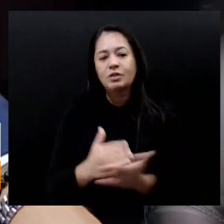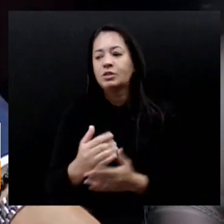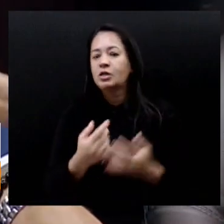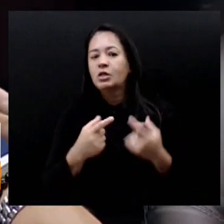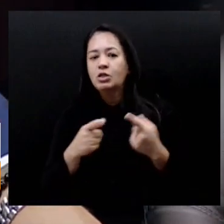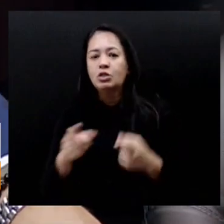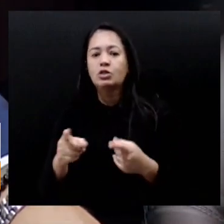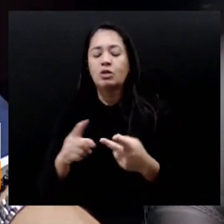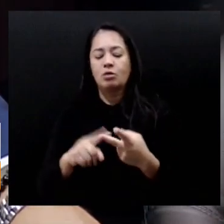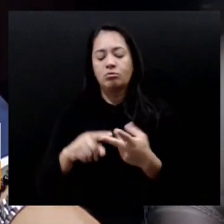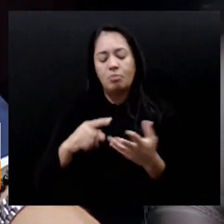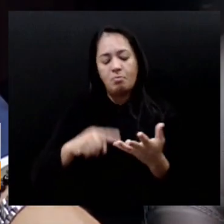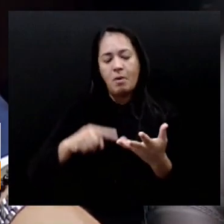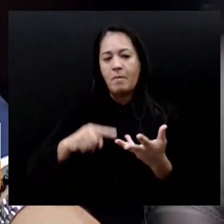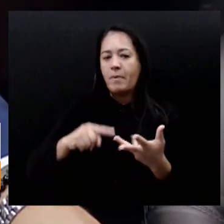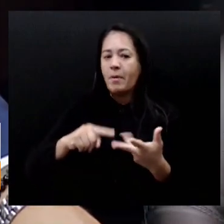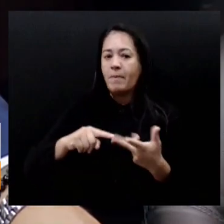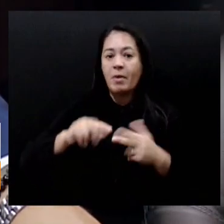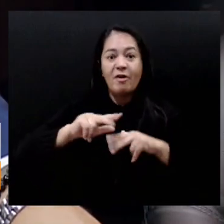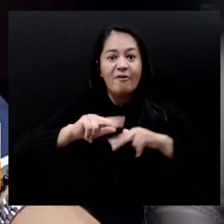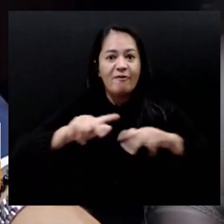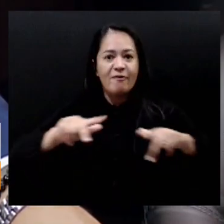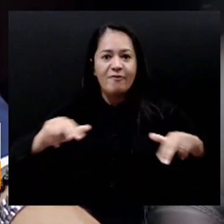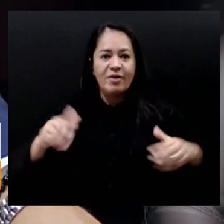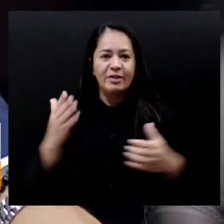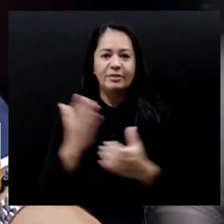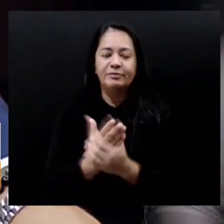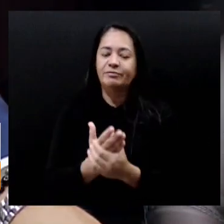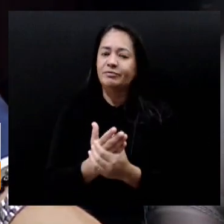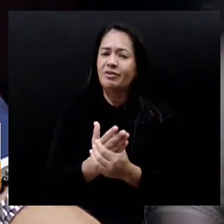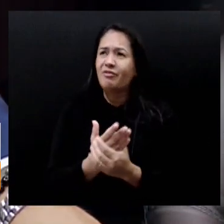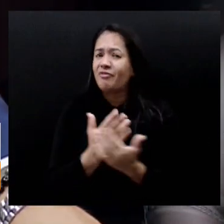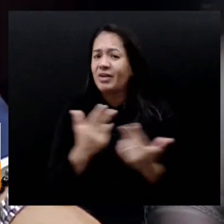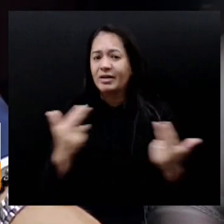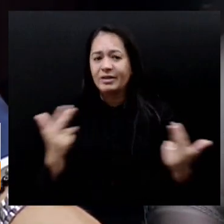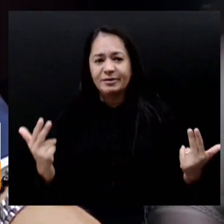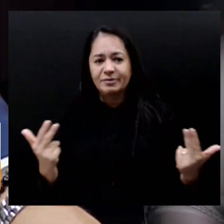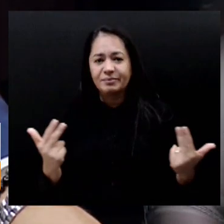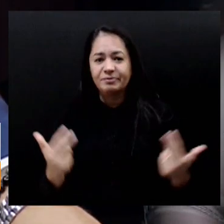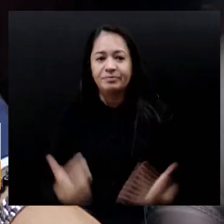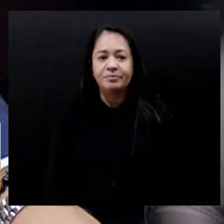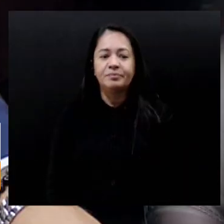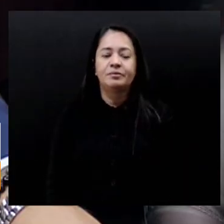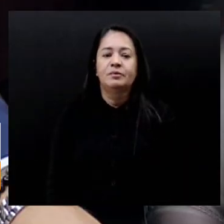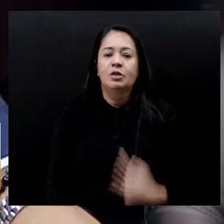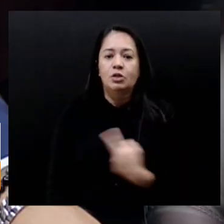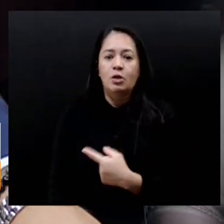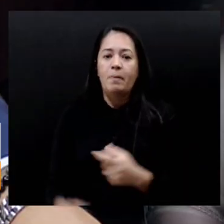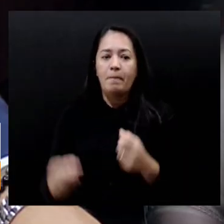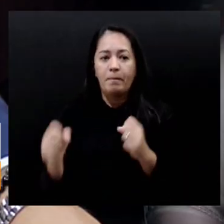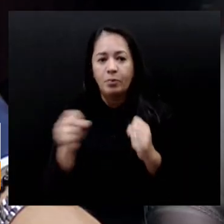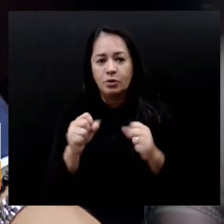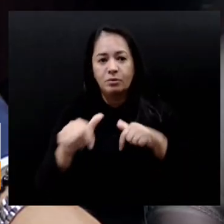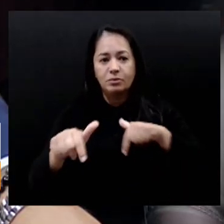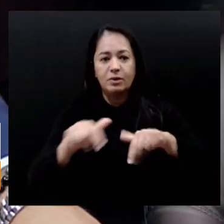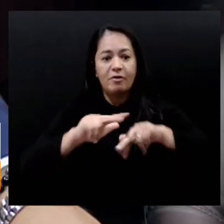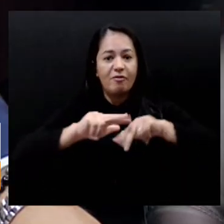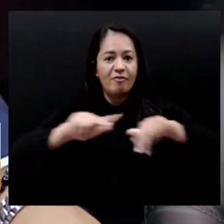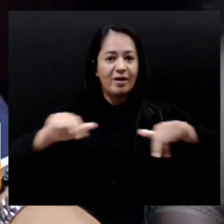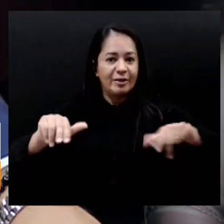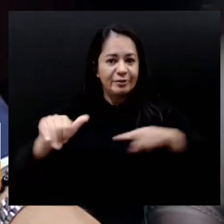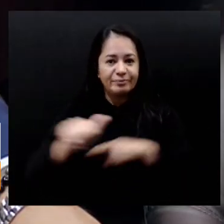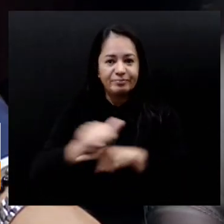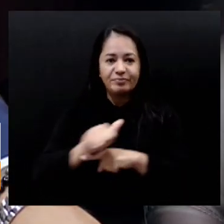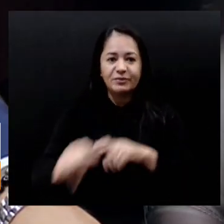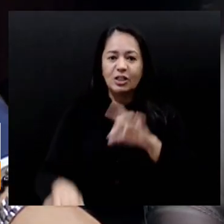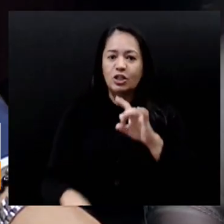uma ação de indenização, ação de injúria, difamação, calúnia, uma queixa-crime, né? A gente pode trabalhar diversos meios. Então, não é terra sem lei. Pelo